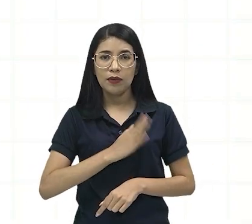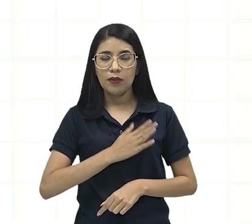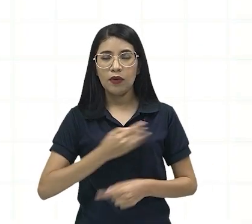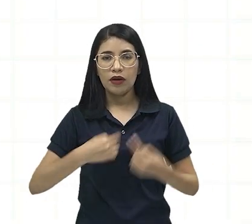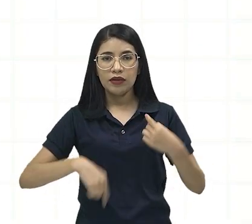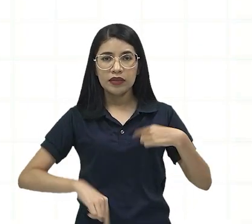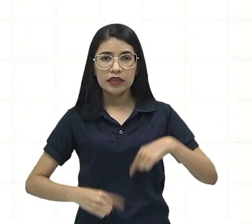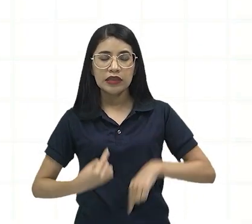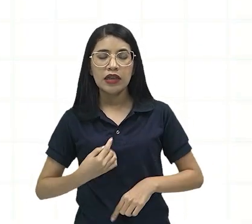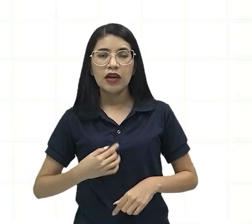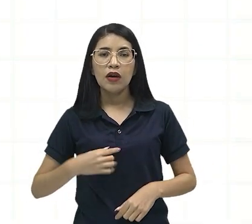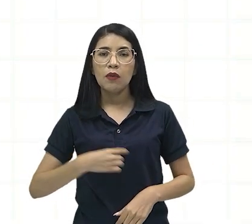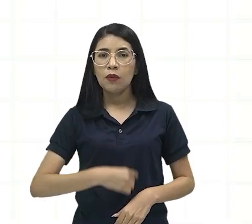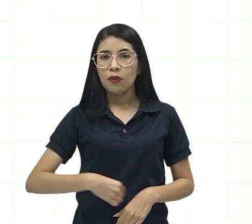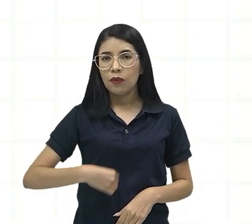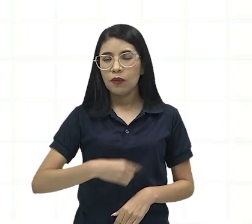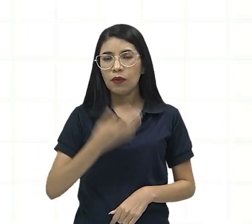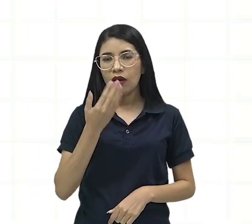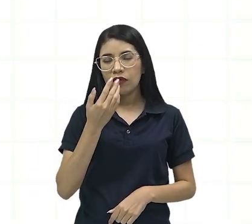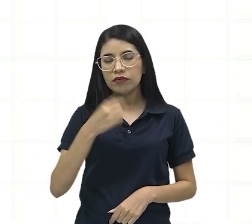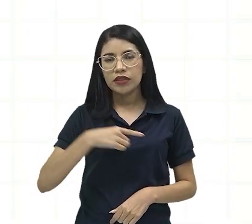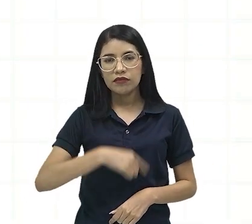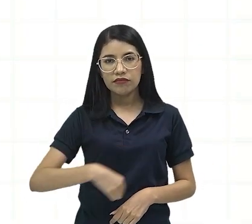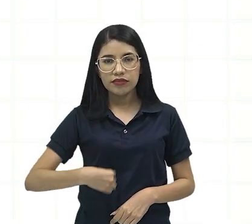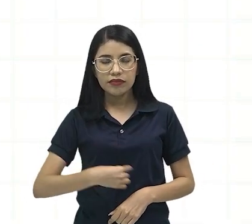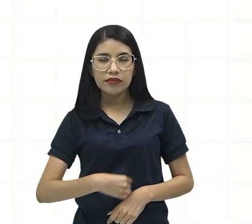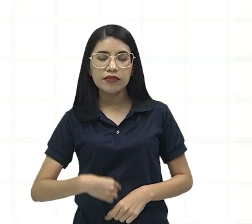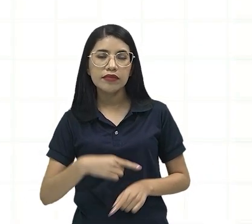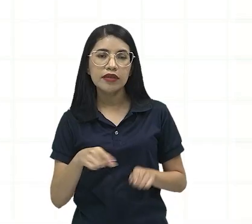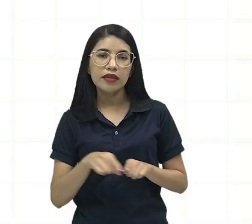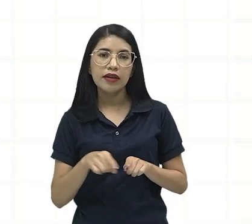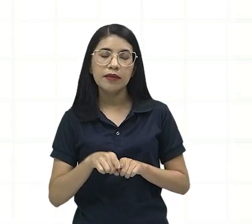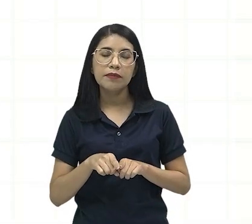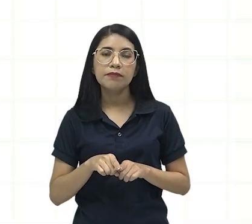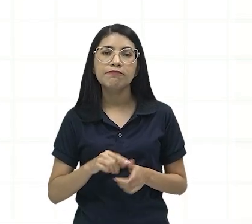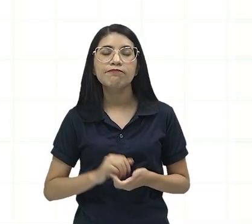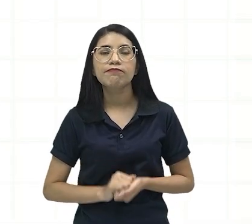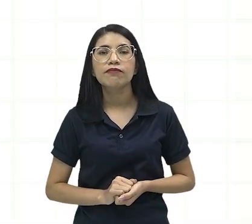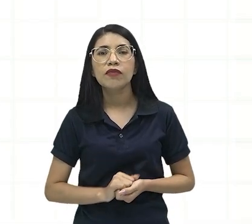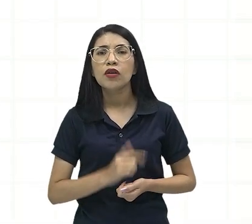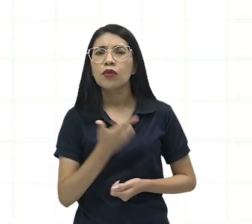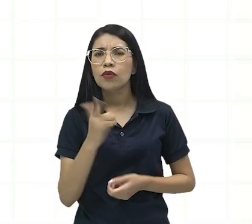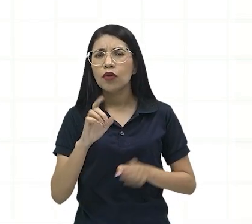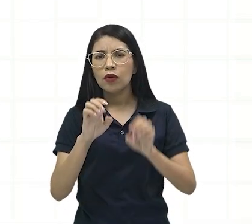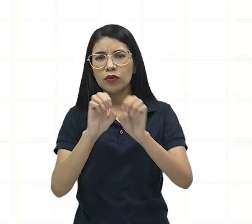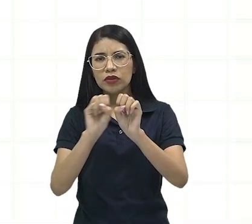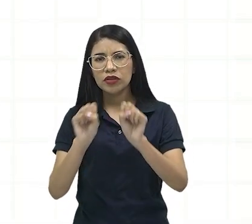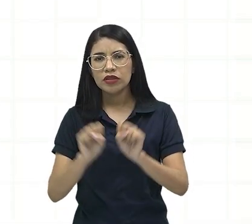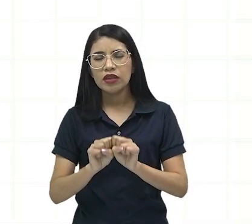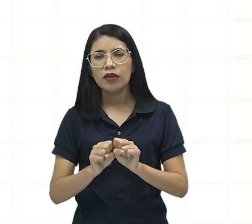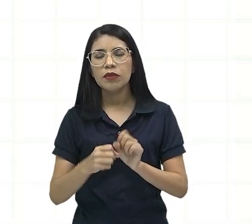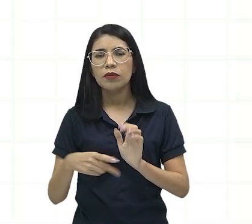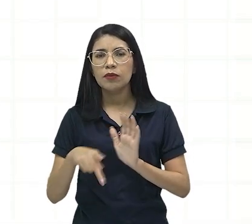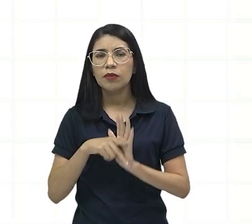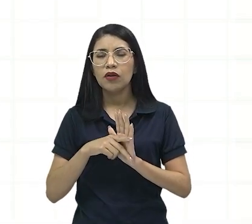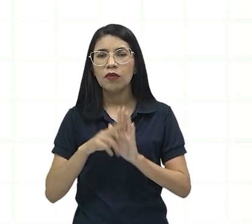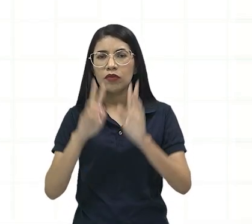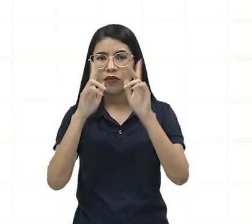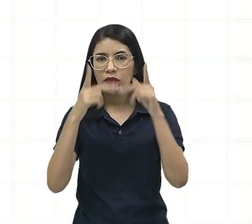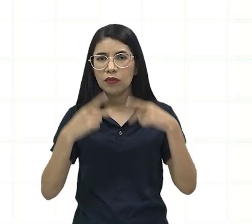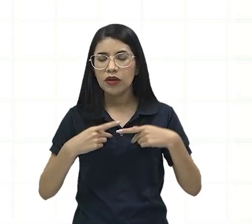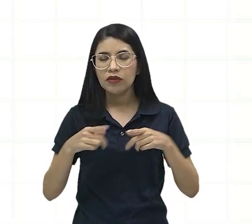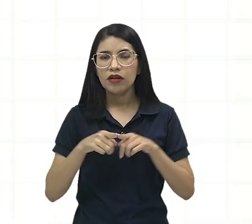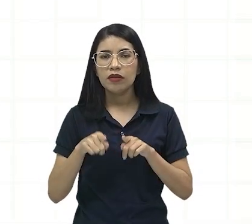sistema digestório, assim como outros sistemas, né, tegumentar da